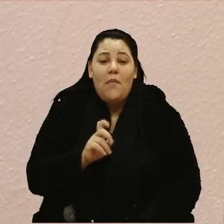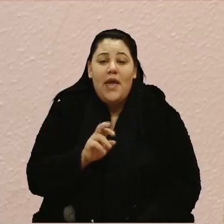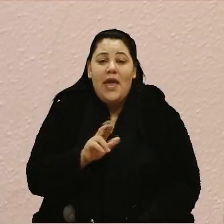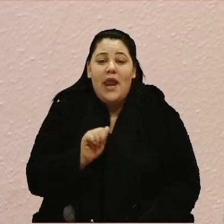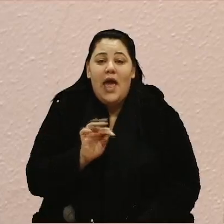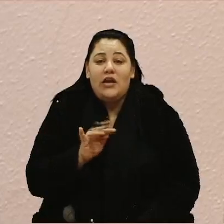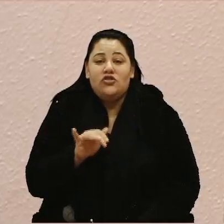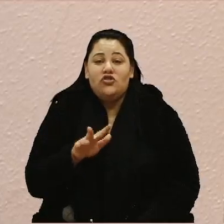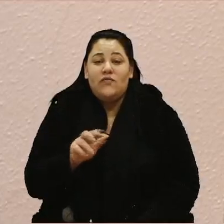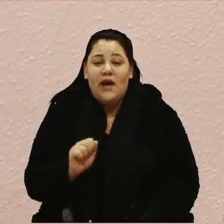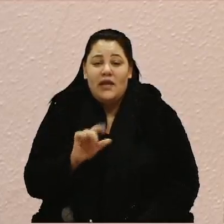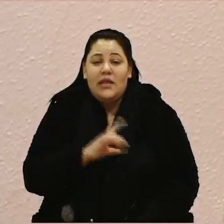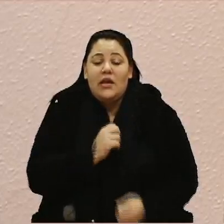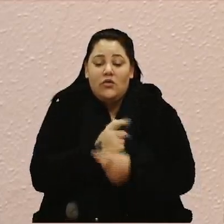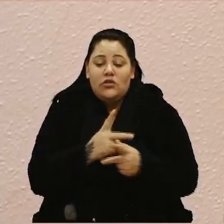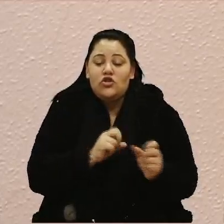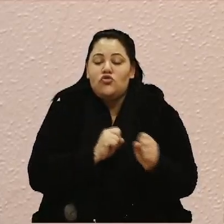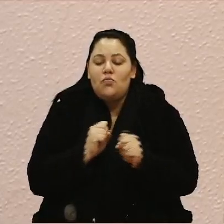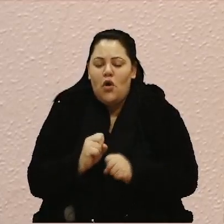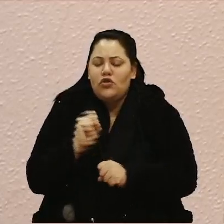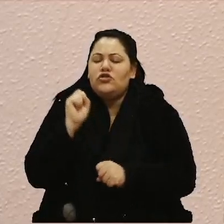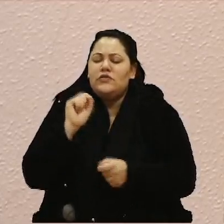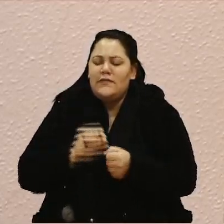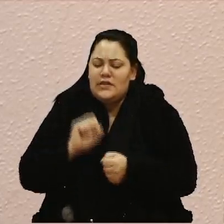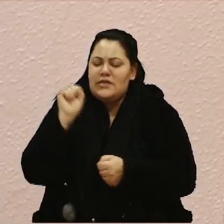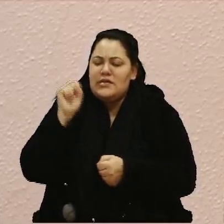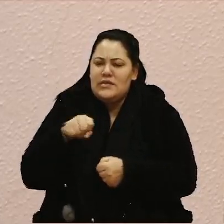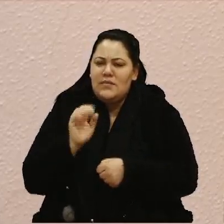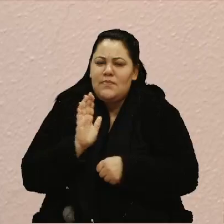para contribuir com esse debate aqui na nossa cidade. Com certeza,